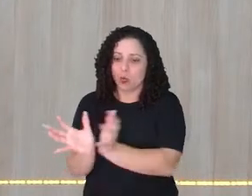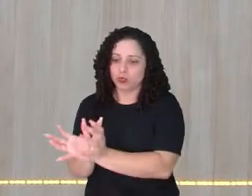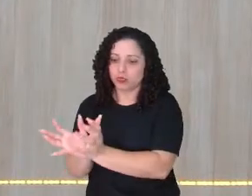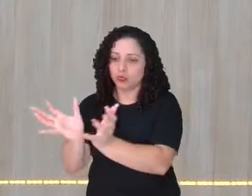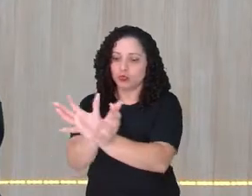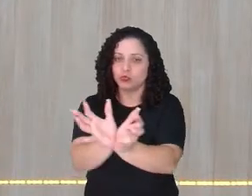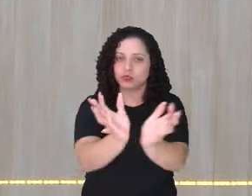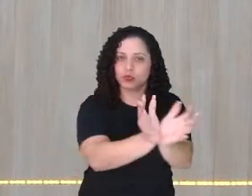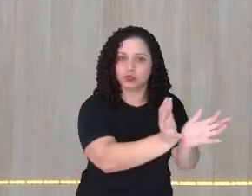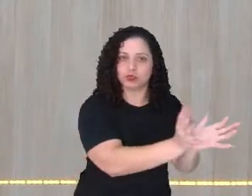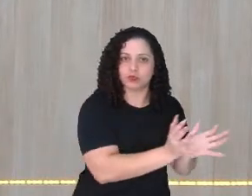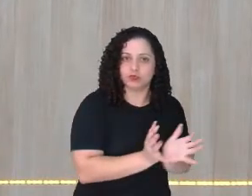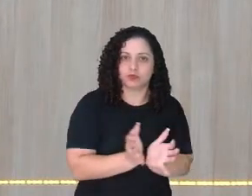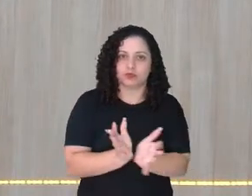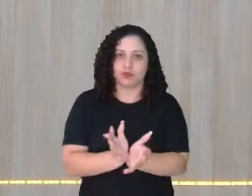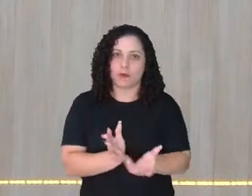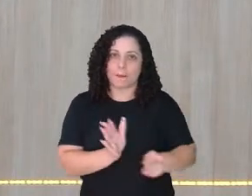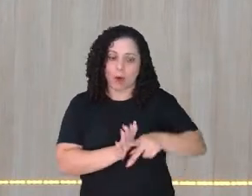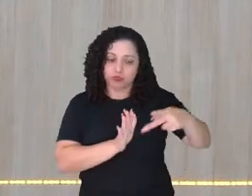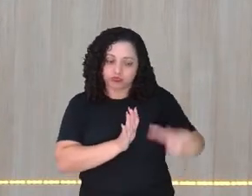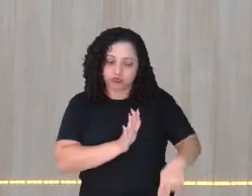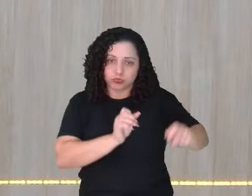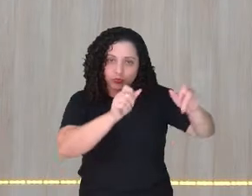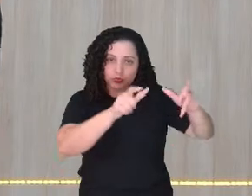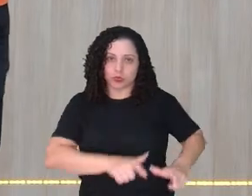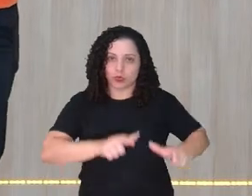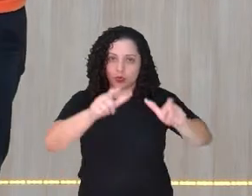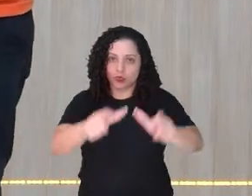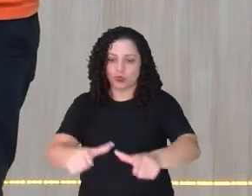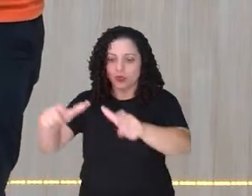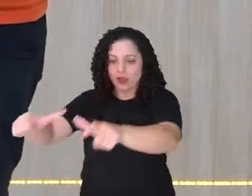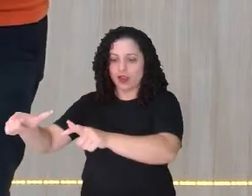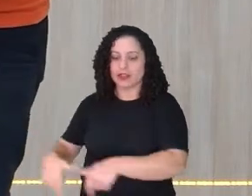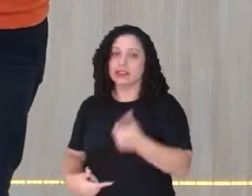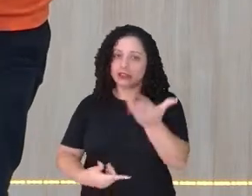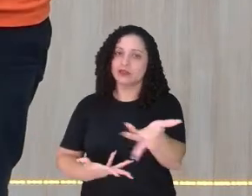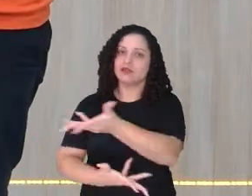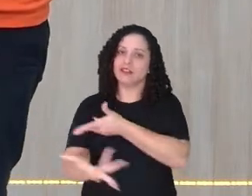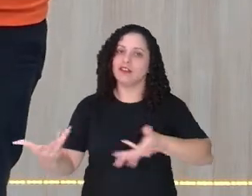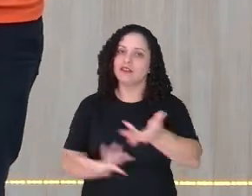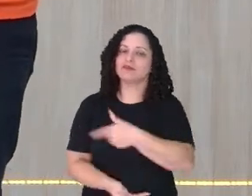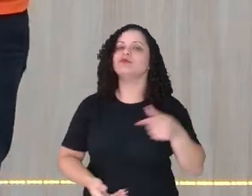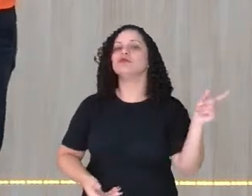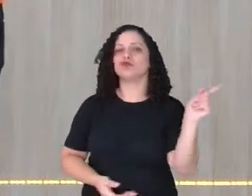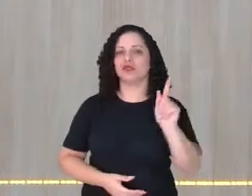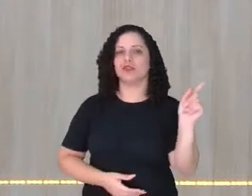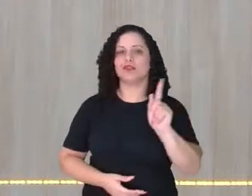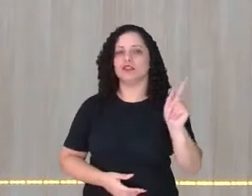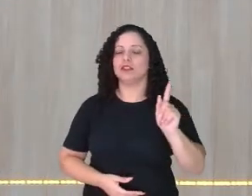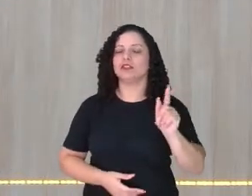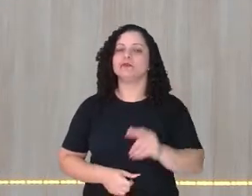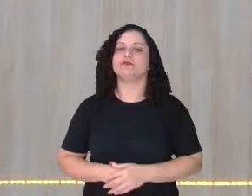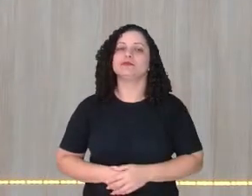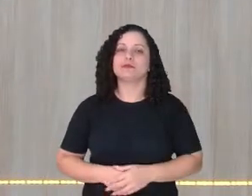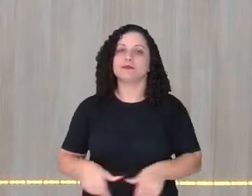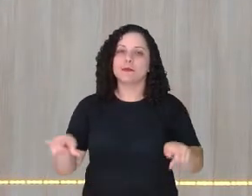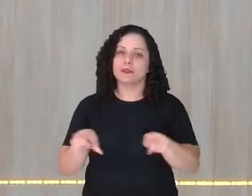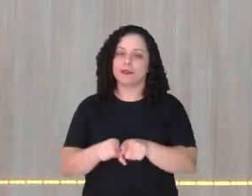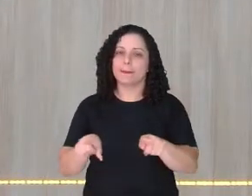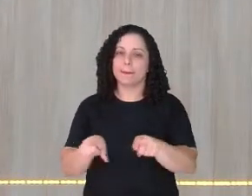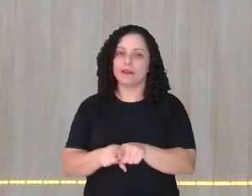estão diretamente relacionadas aos lugares. Por isso tem a ver com geografia. A parte da geografia que estuda isso é a